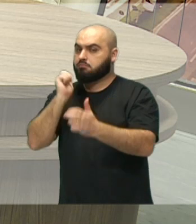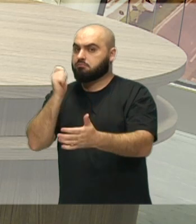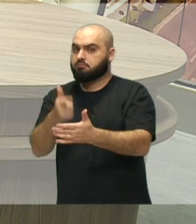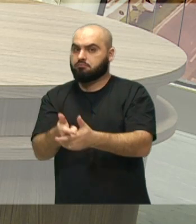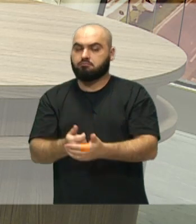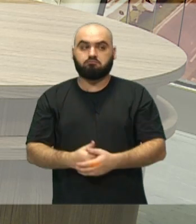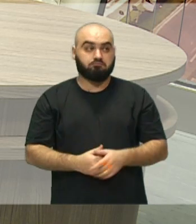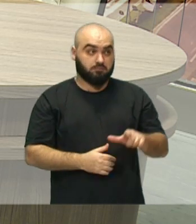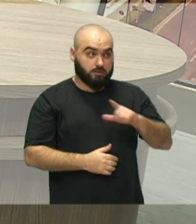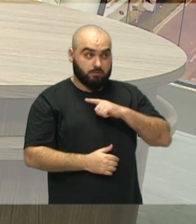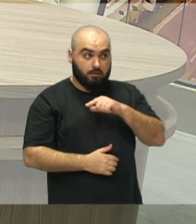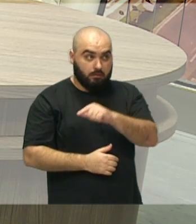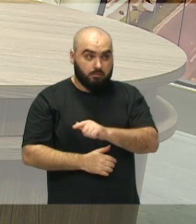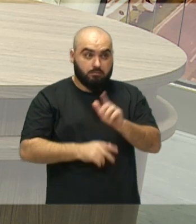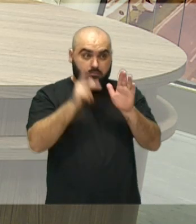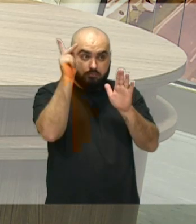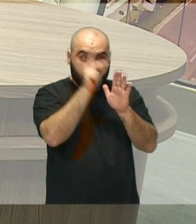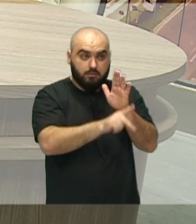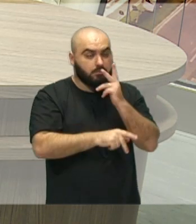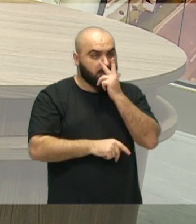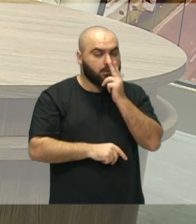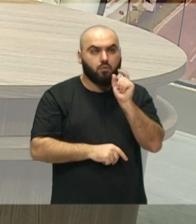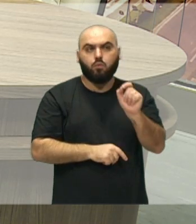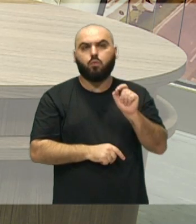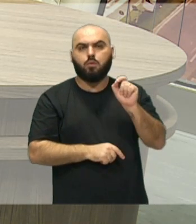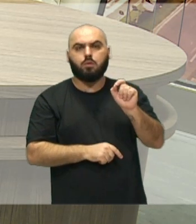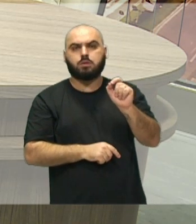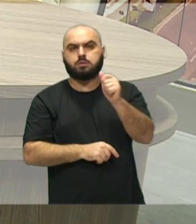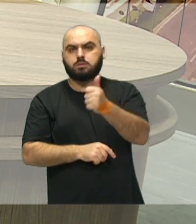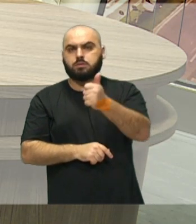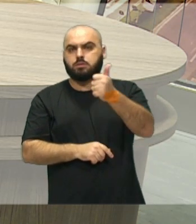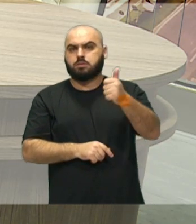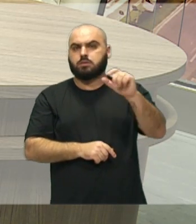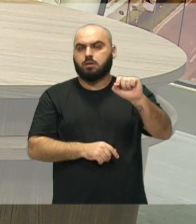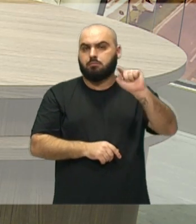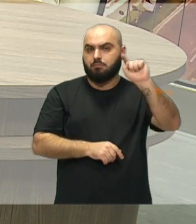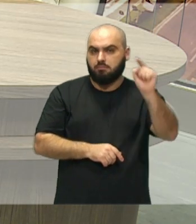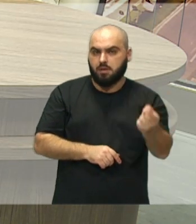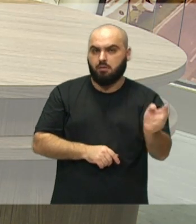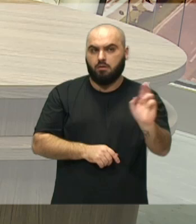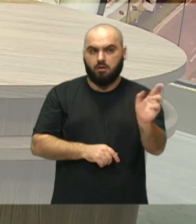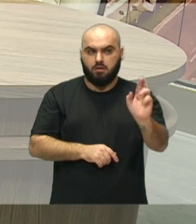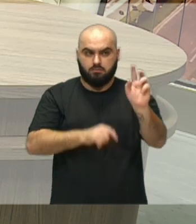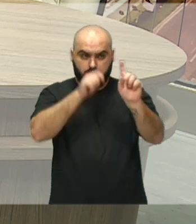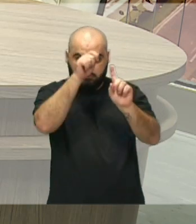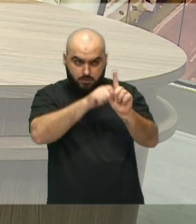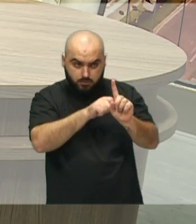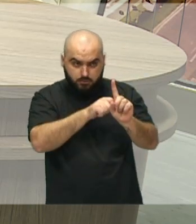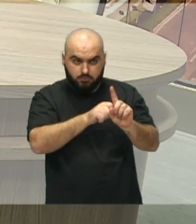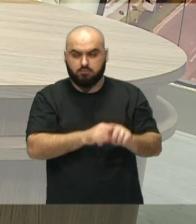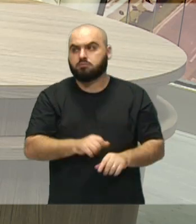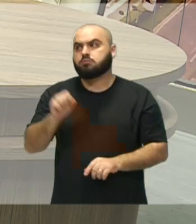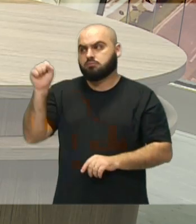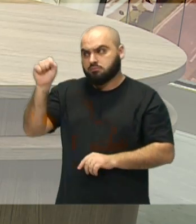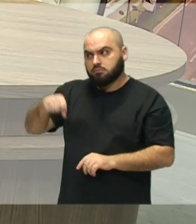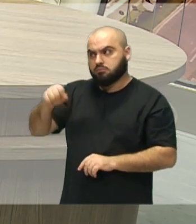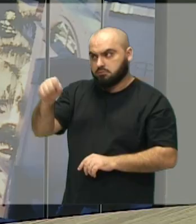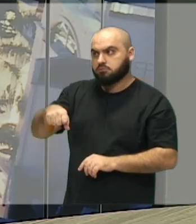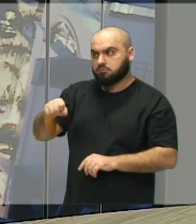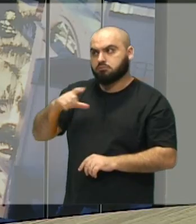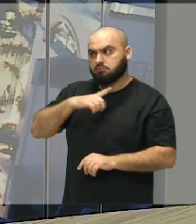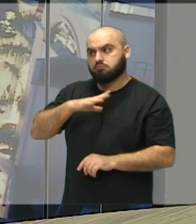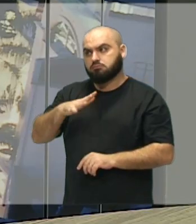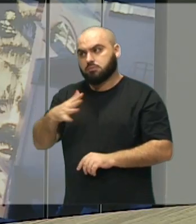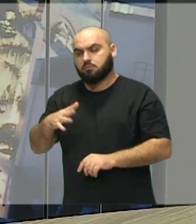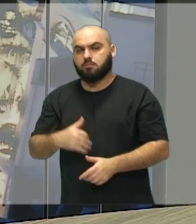nesse projeto, basicamente de R$110 mil por, isso, mais ou menos, por mês. E a gente tem